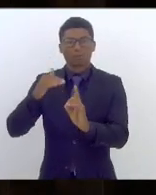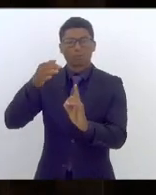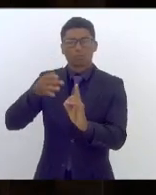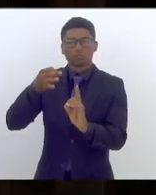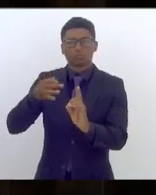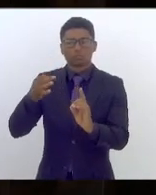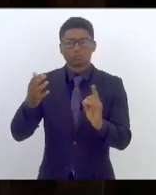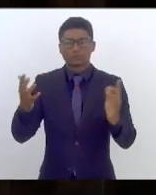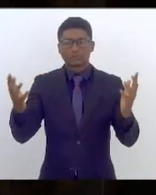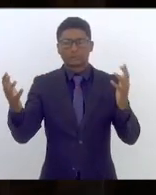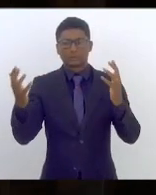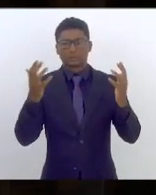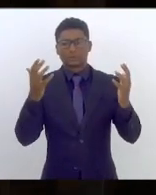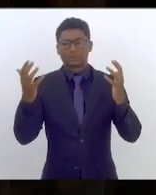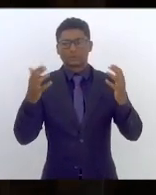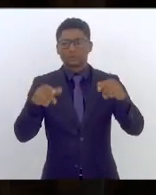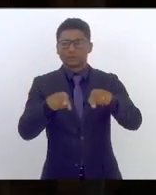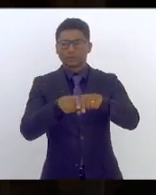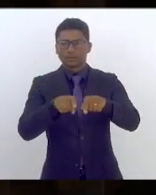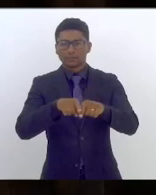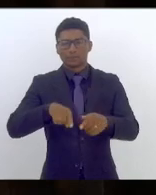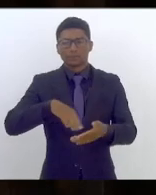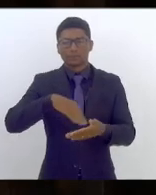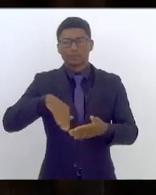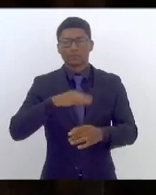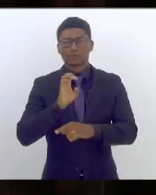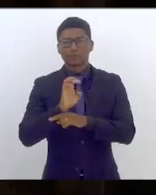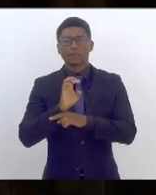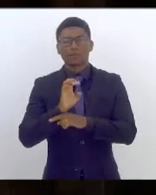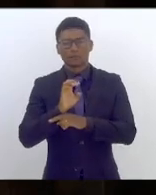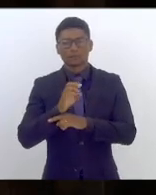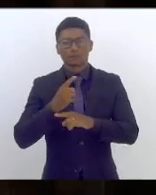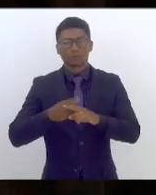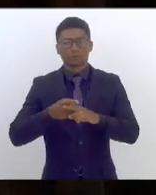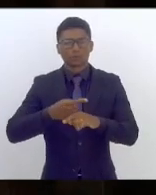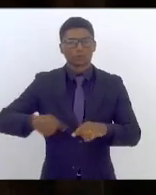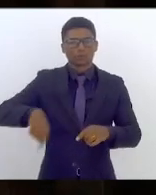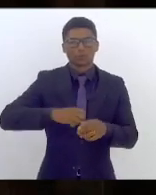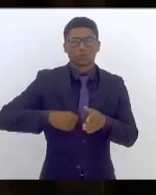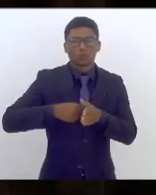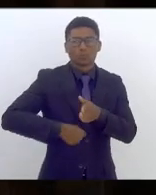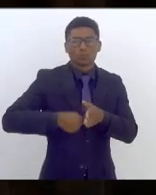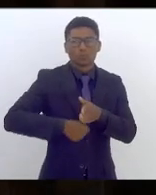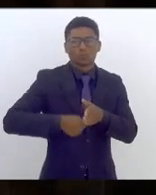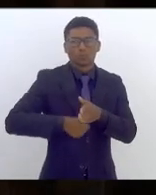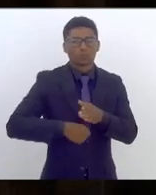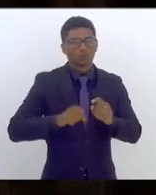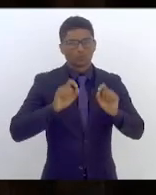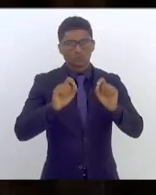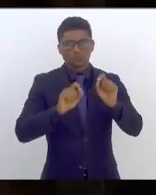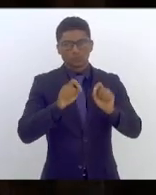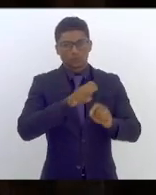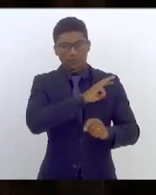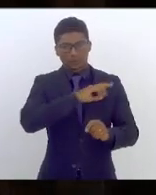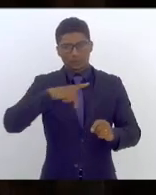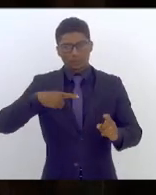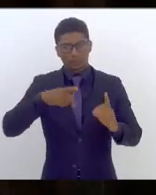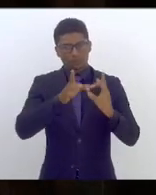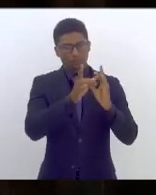de secretários de estados na época que a gente tava lutando pela autonomia financeira do Ministério